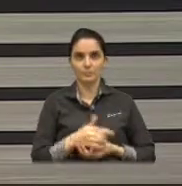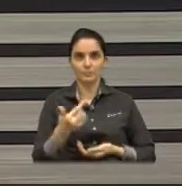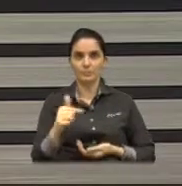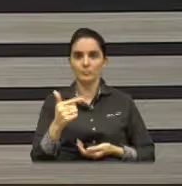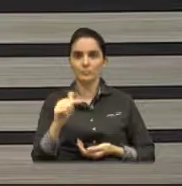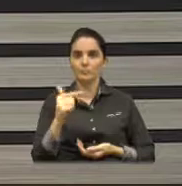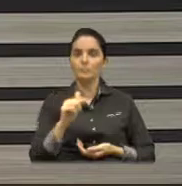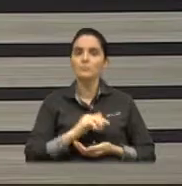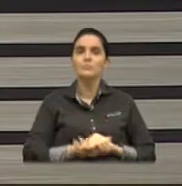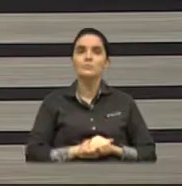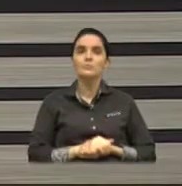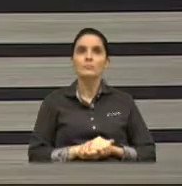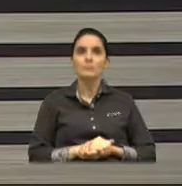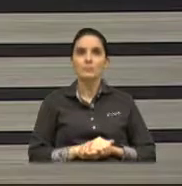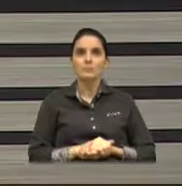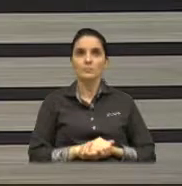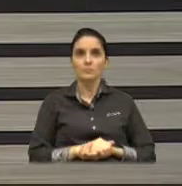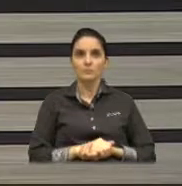Não havendo...